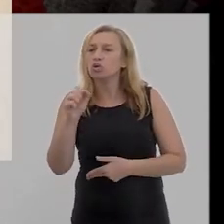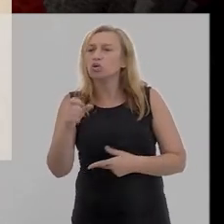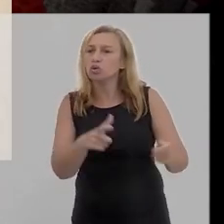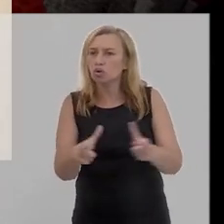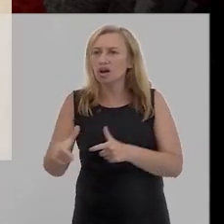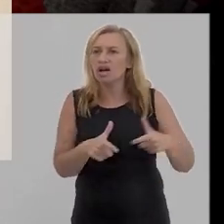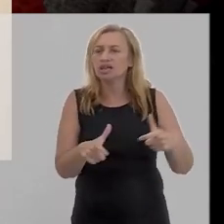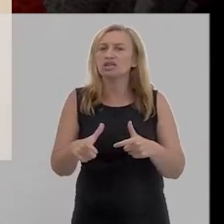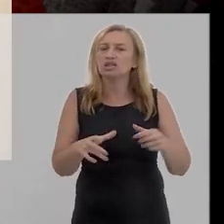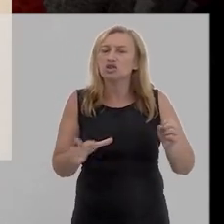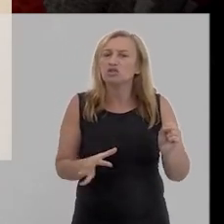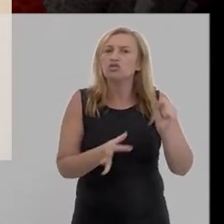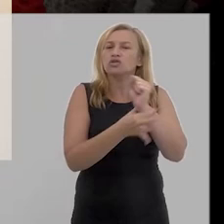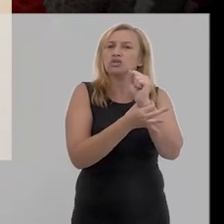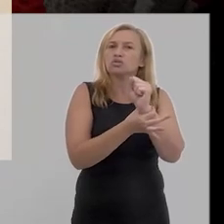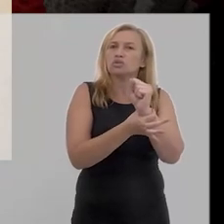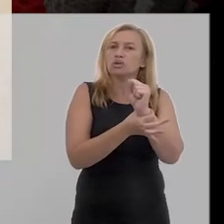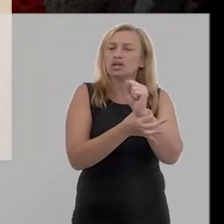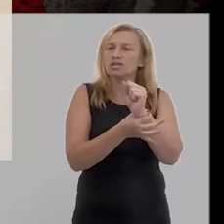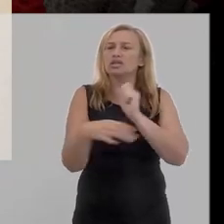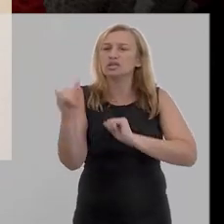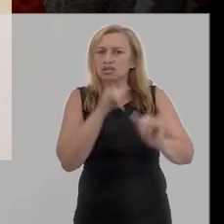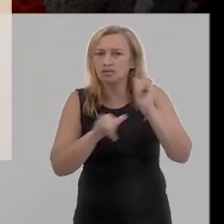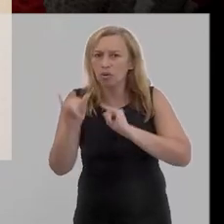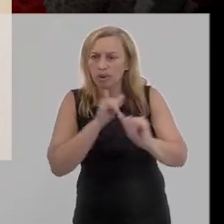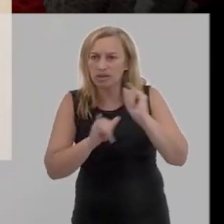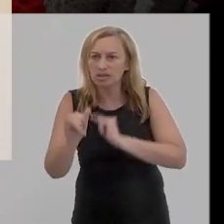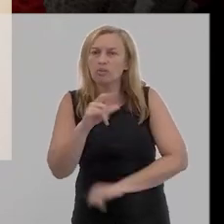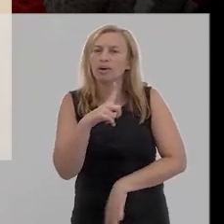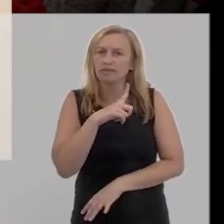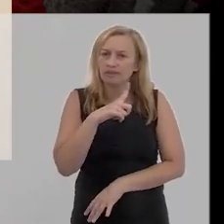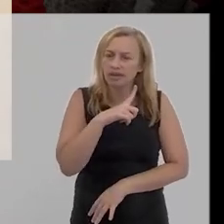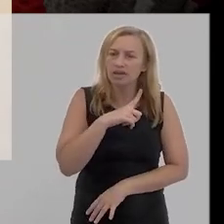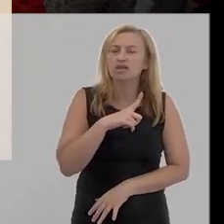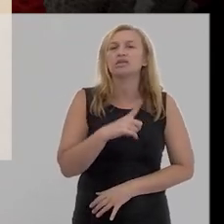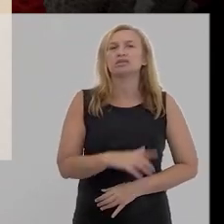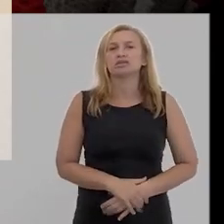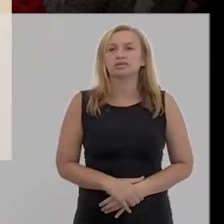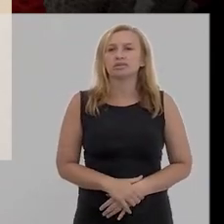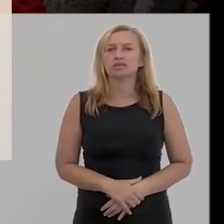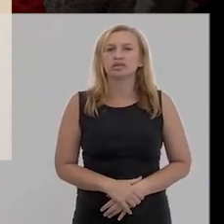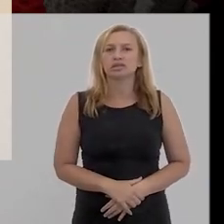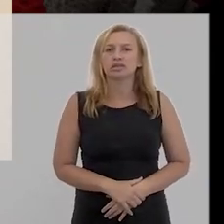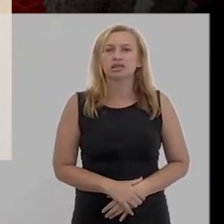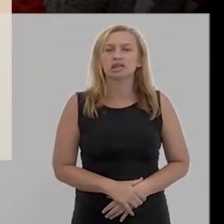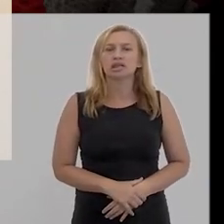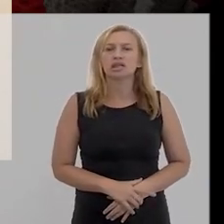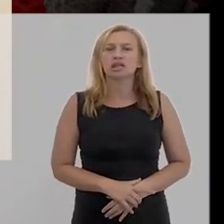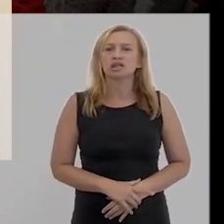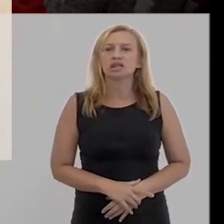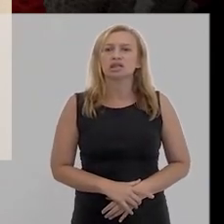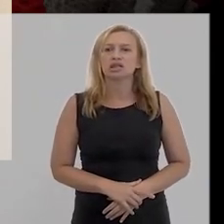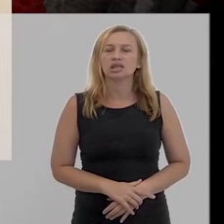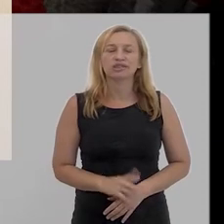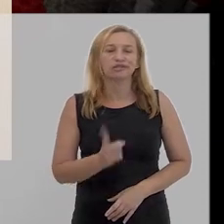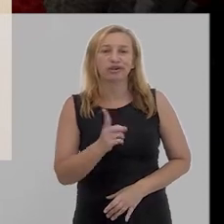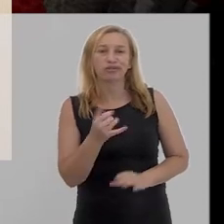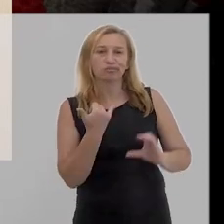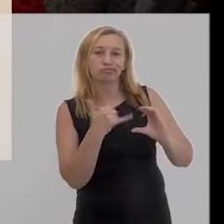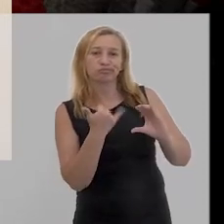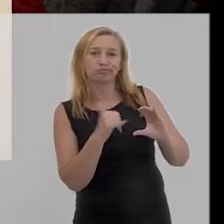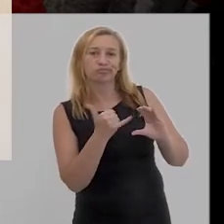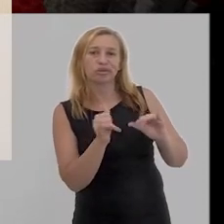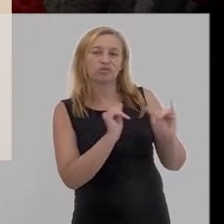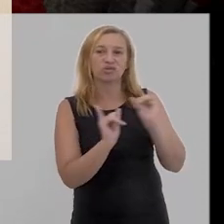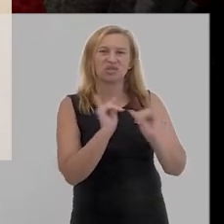que existem fontes seguras para buscar a informação, que não um post de WhatsApp